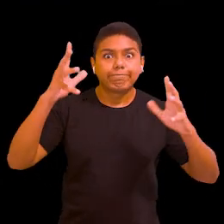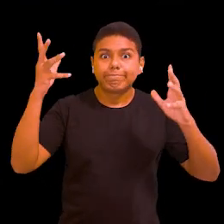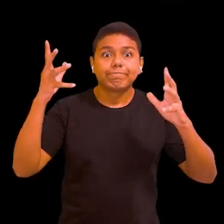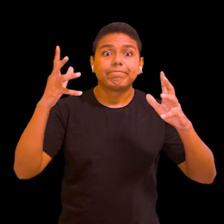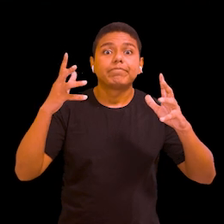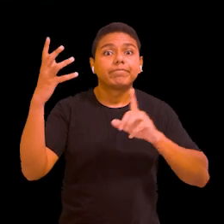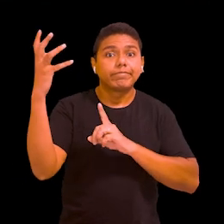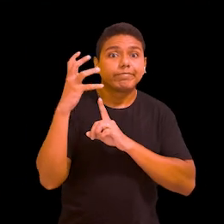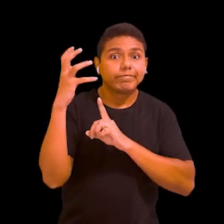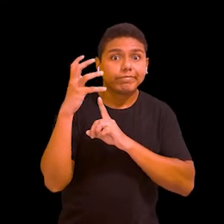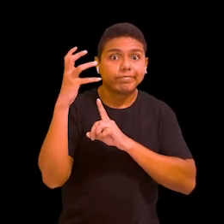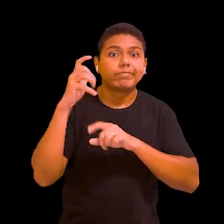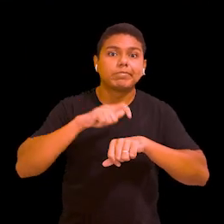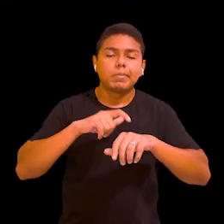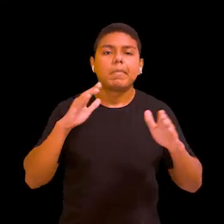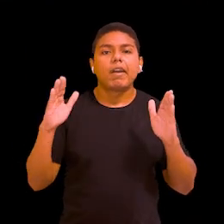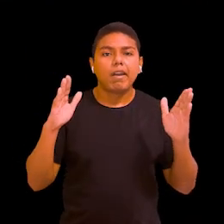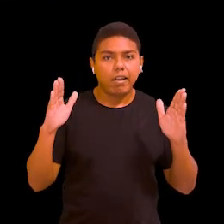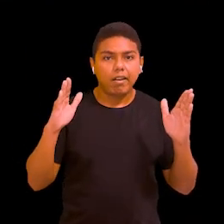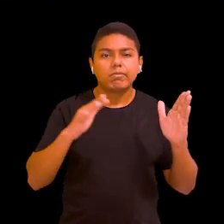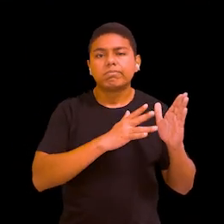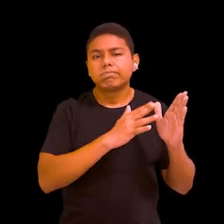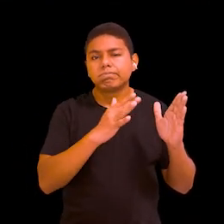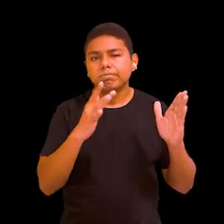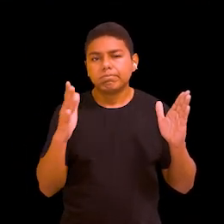isso influencia a passagem desse período.